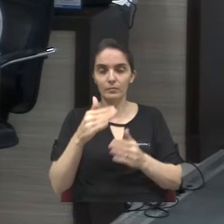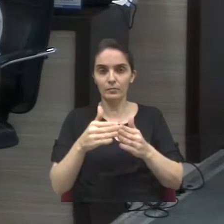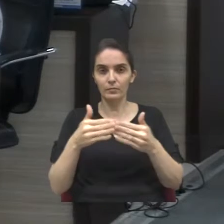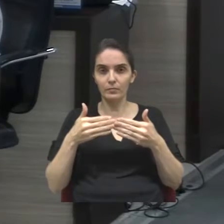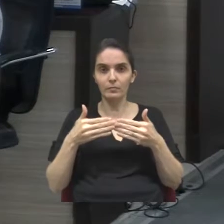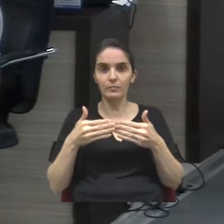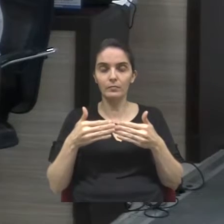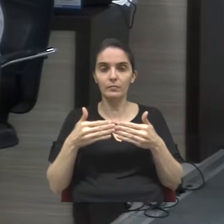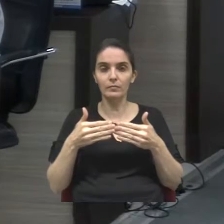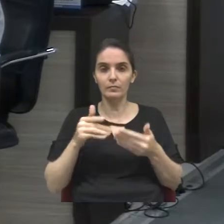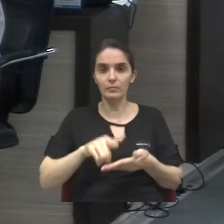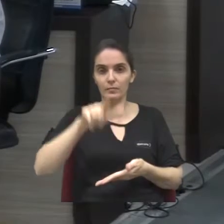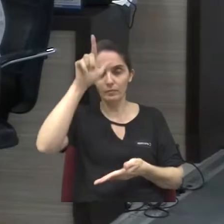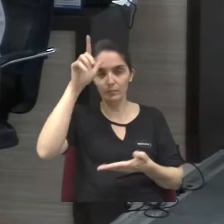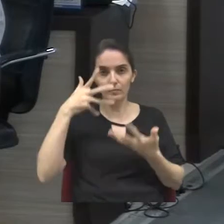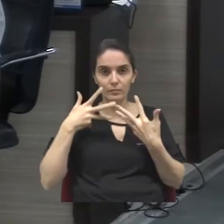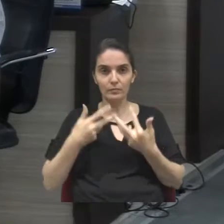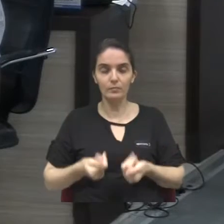líderes, que seja